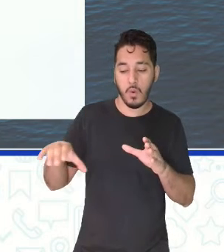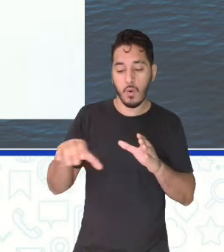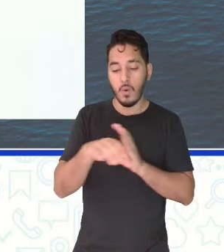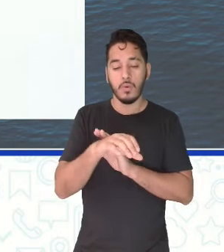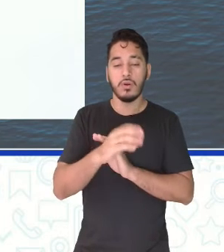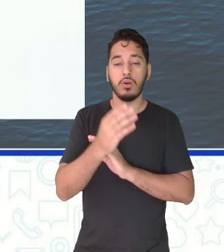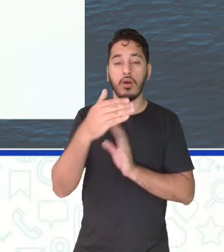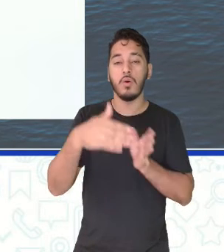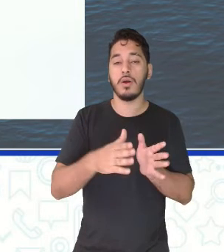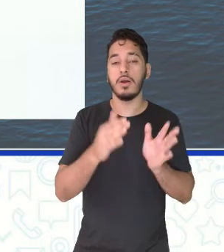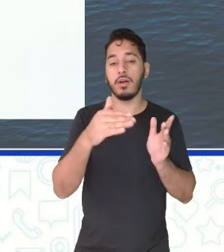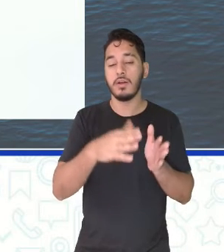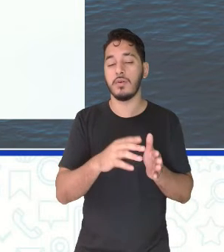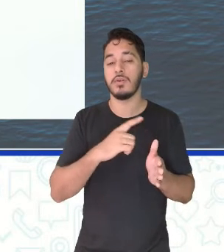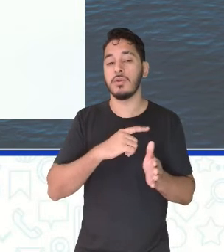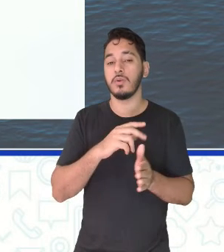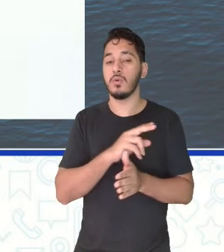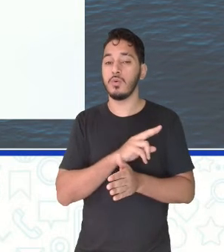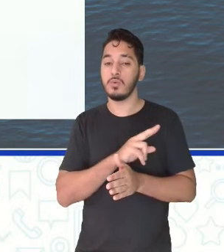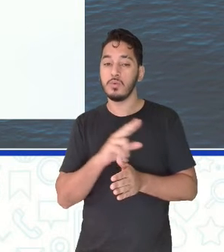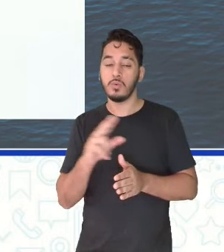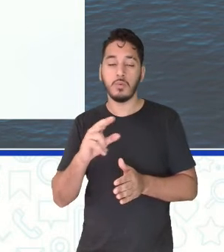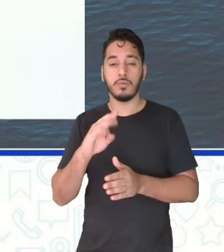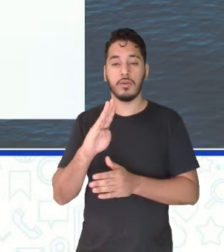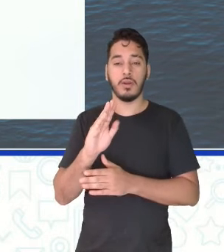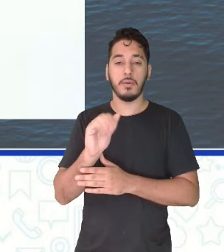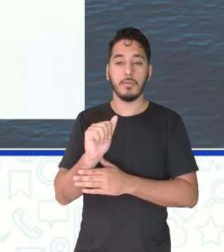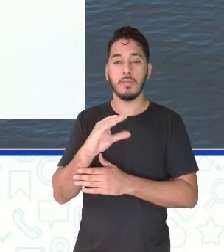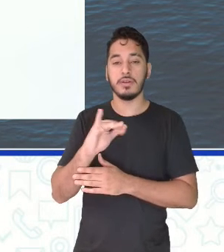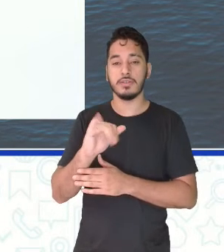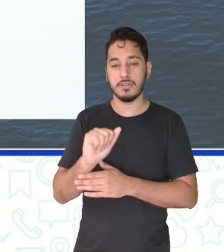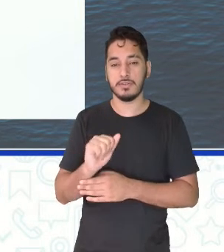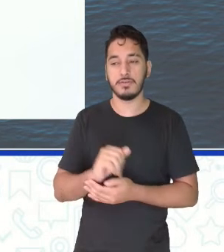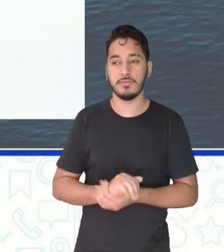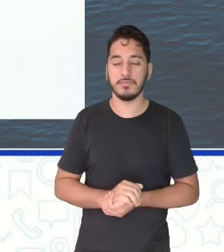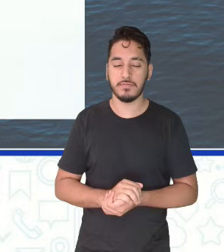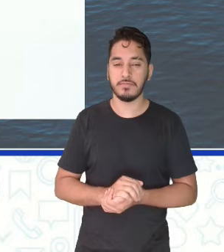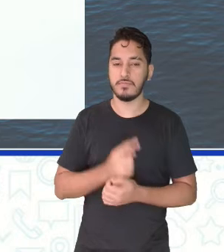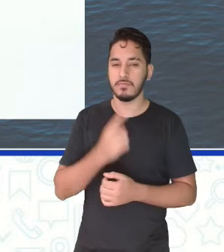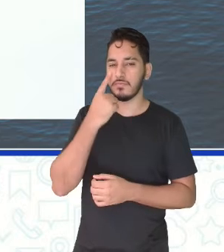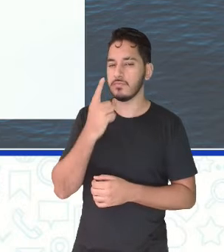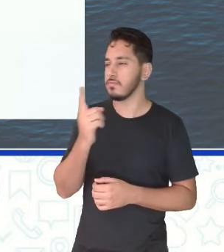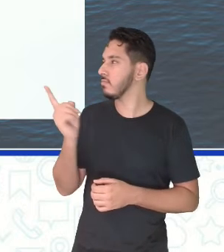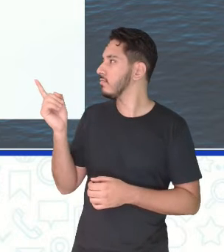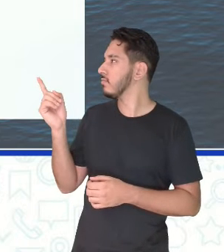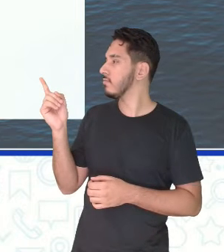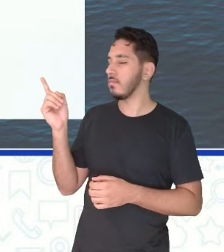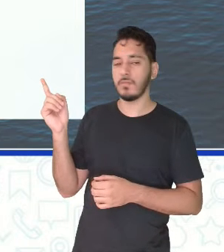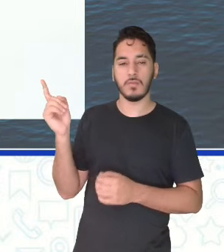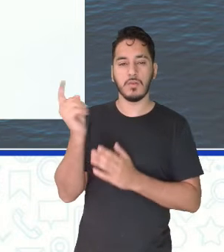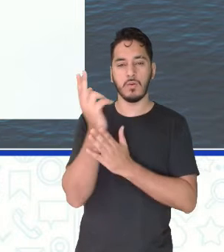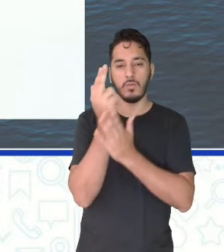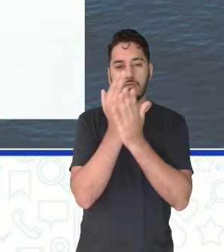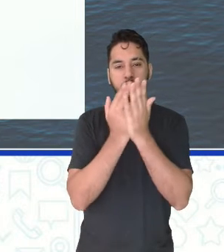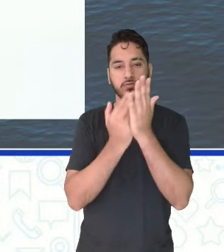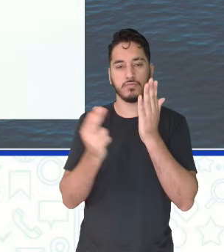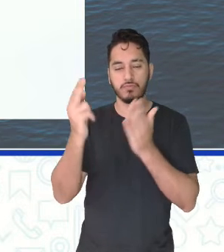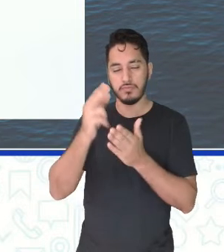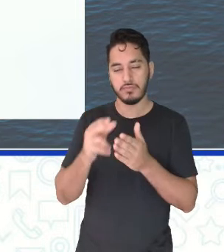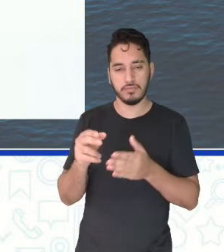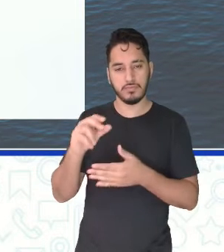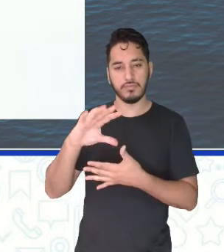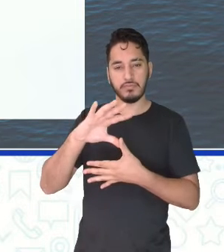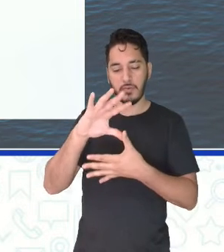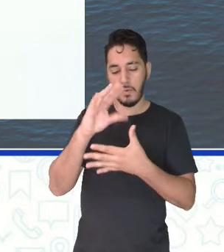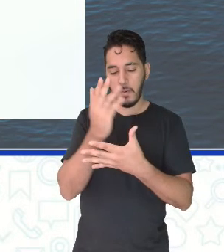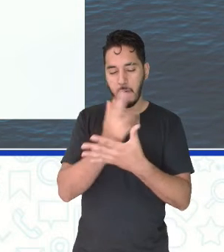que normalmente é o rio que dá nome à bacia hidrográfica. Esse mapinha que a gente tem aqui na tela, um belo mapa, por sinal, é o mapa